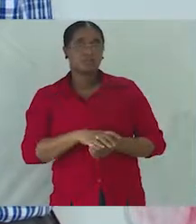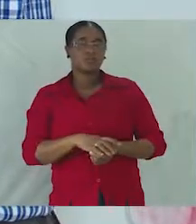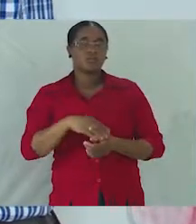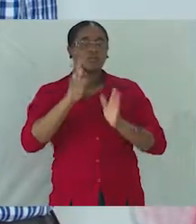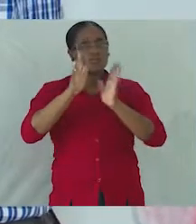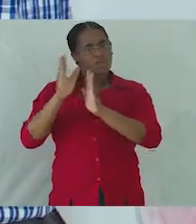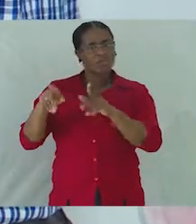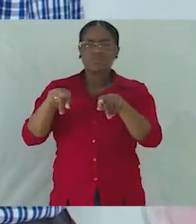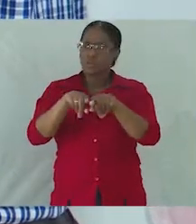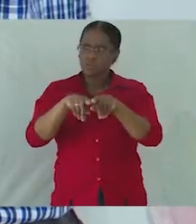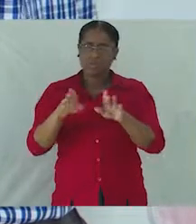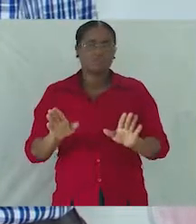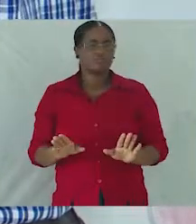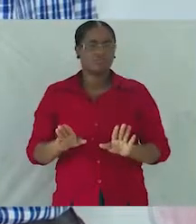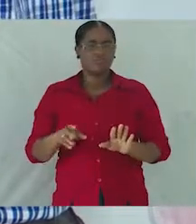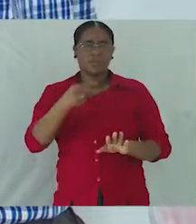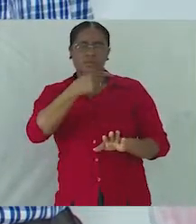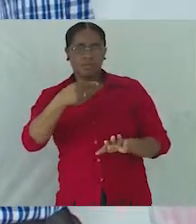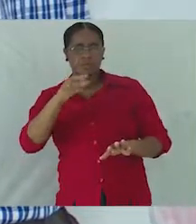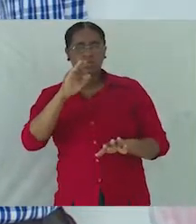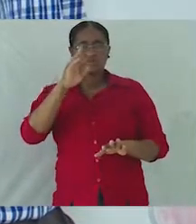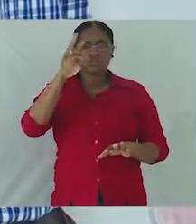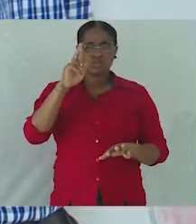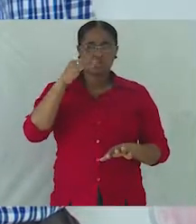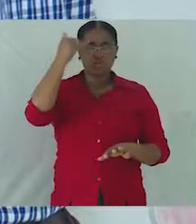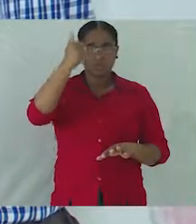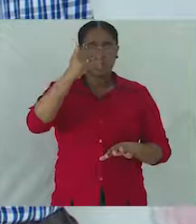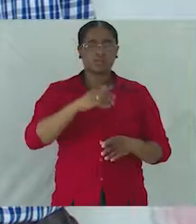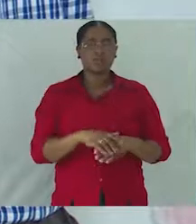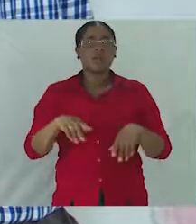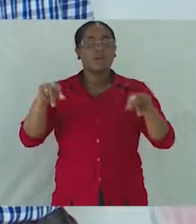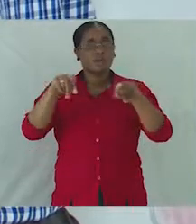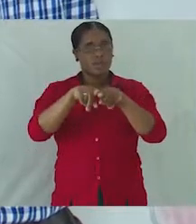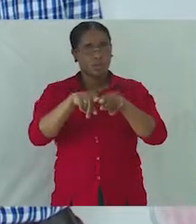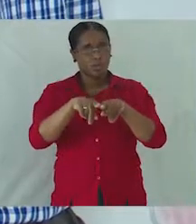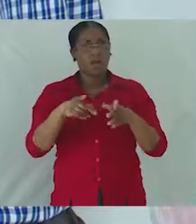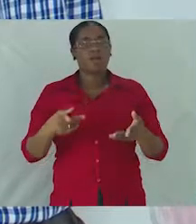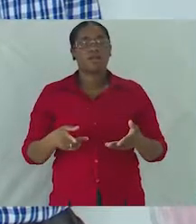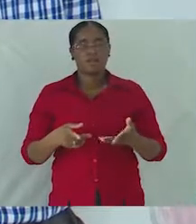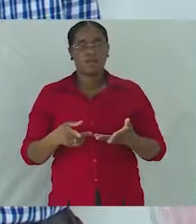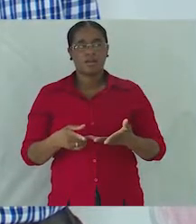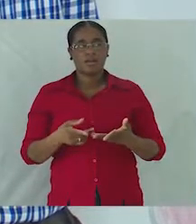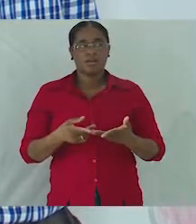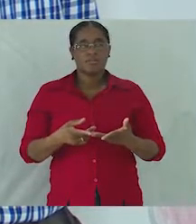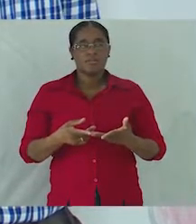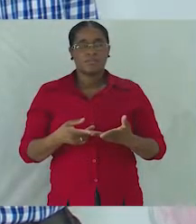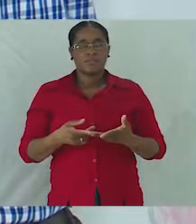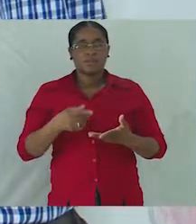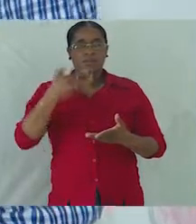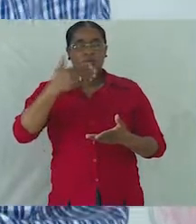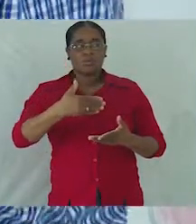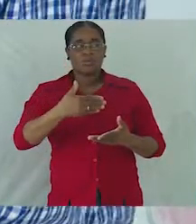é exatamente o mesmo. Menos 4x ao quadrado é igual a